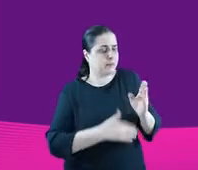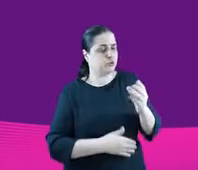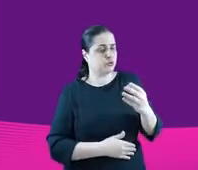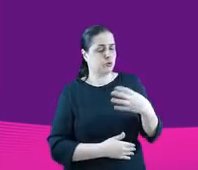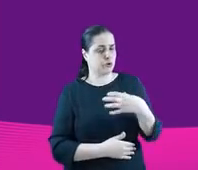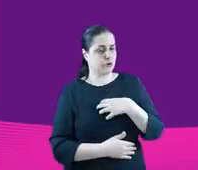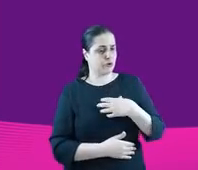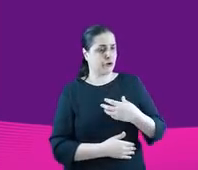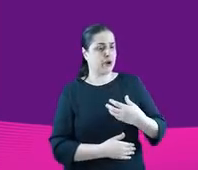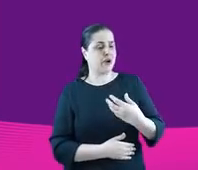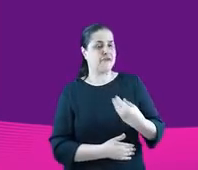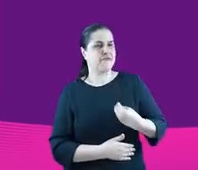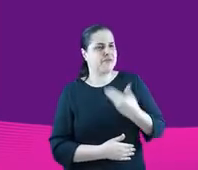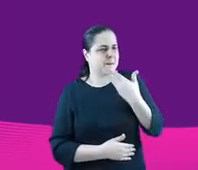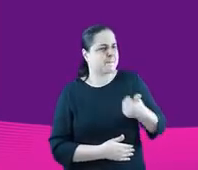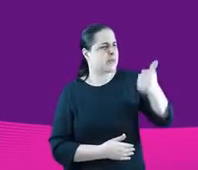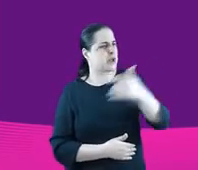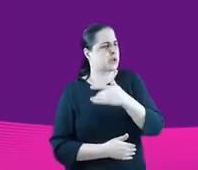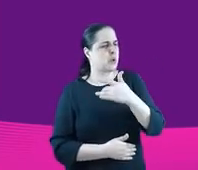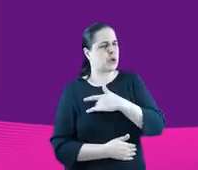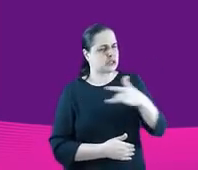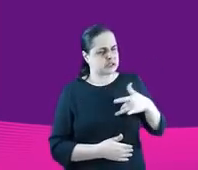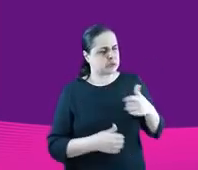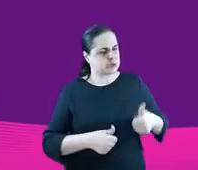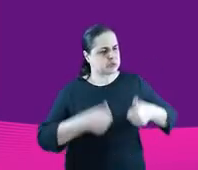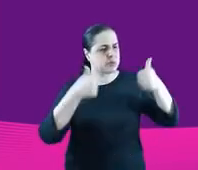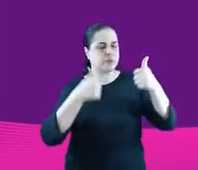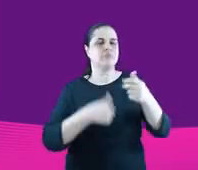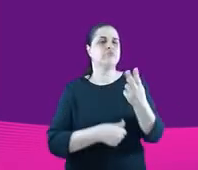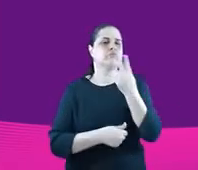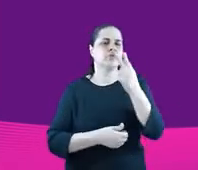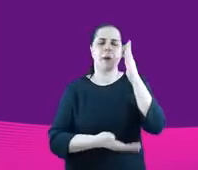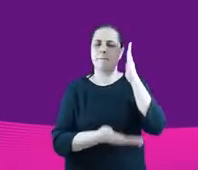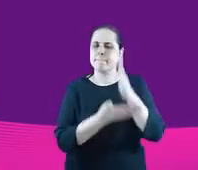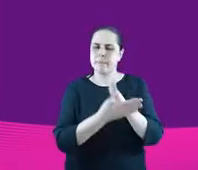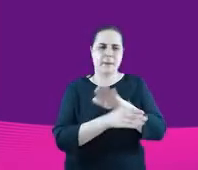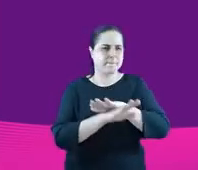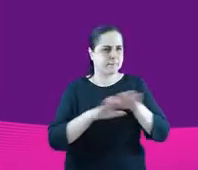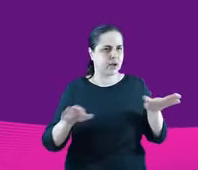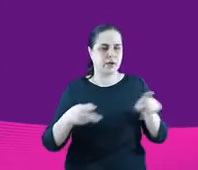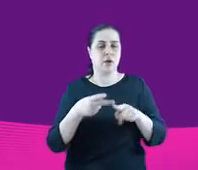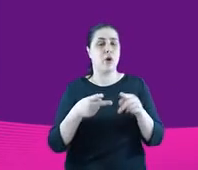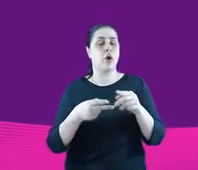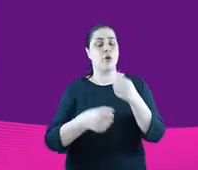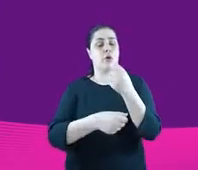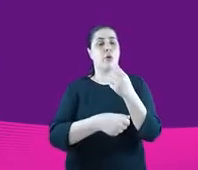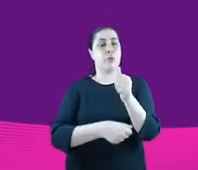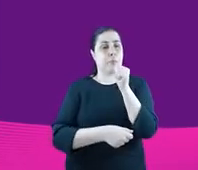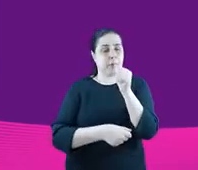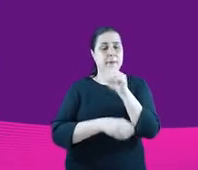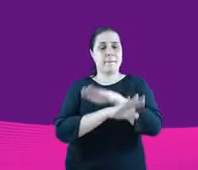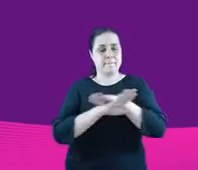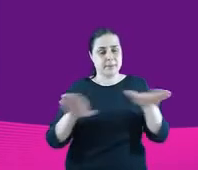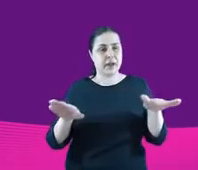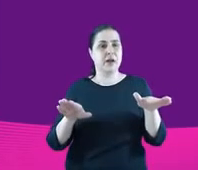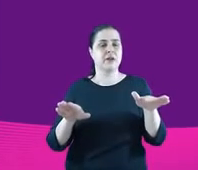de fumar, ingerir menos bebida alcoólica, porque isso tem impacto não só na qualidade, como na recorrência. Tá?